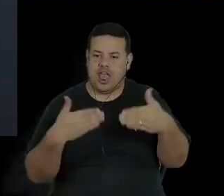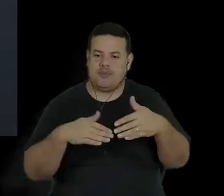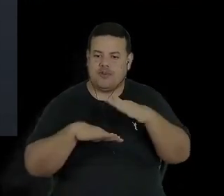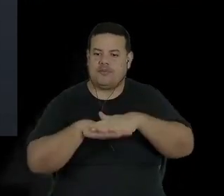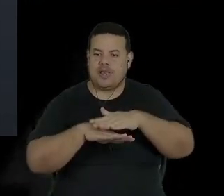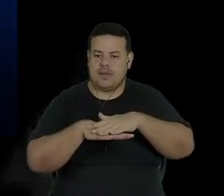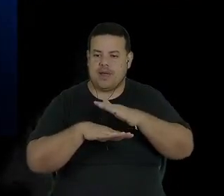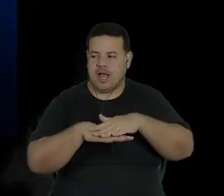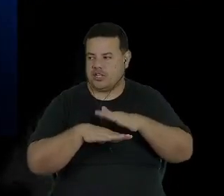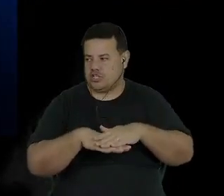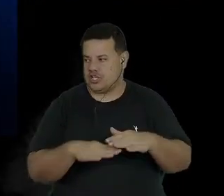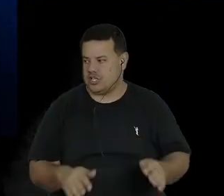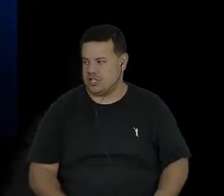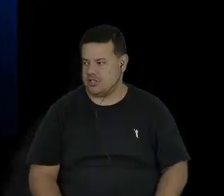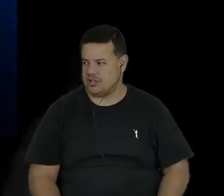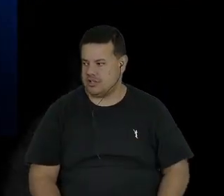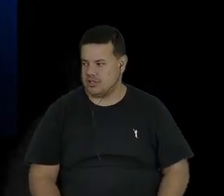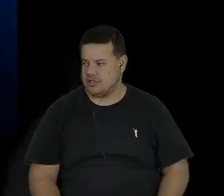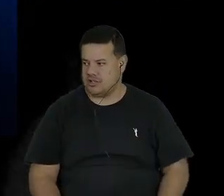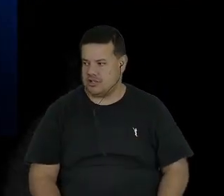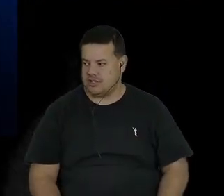dele.